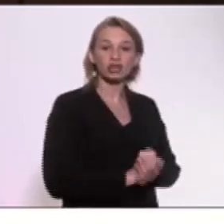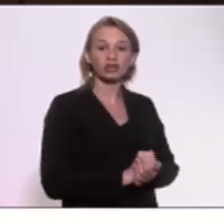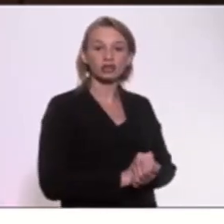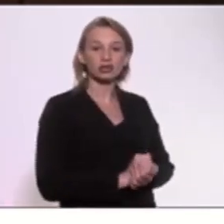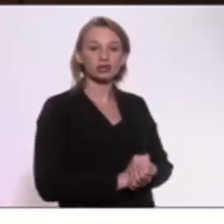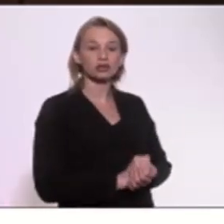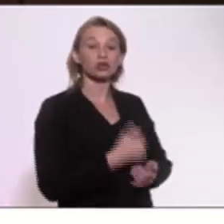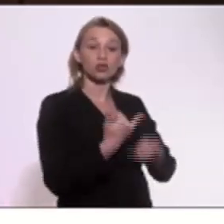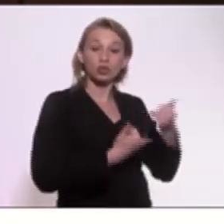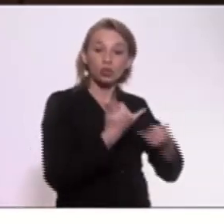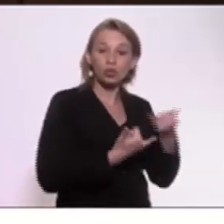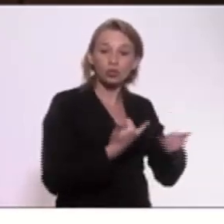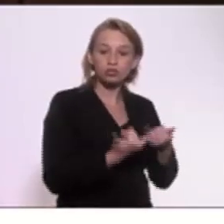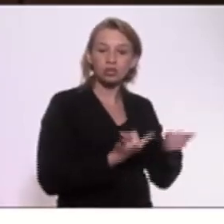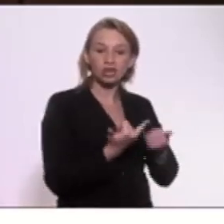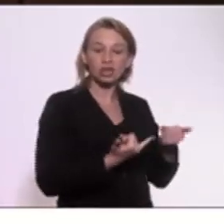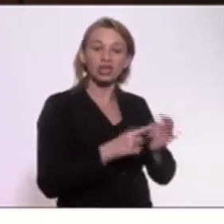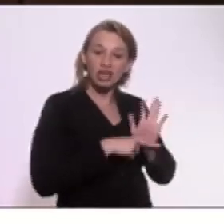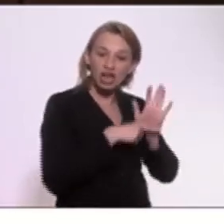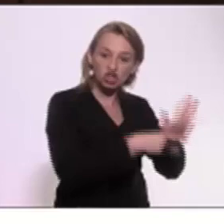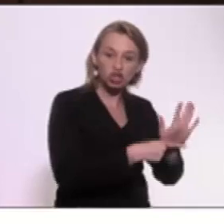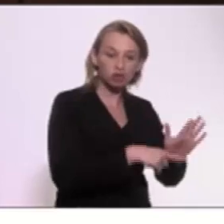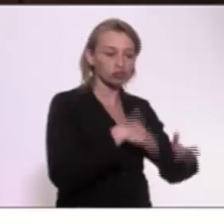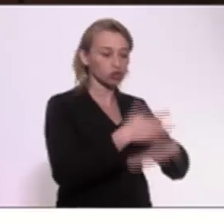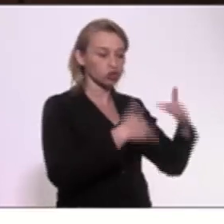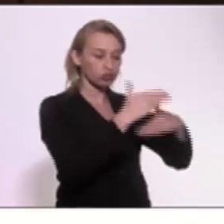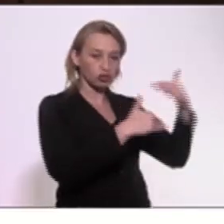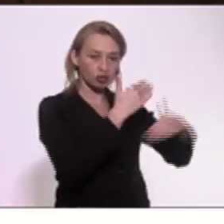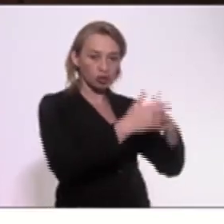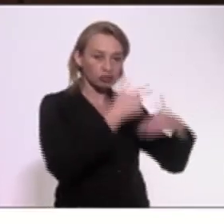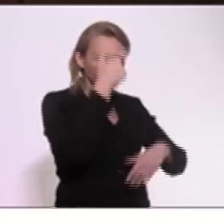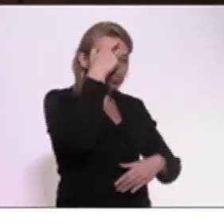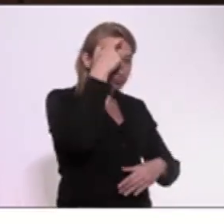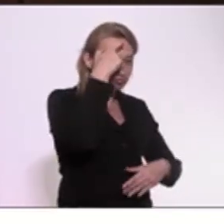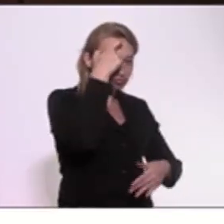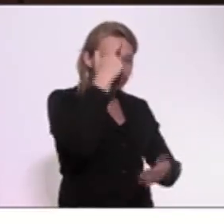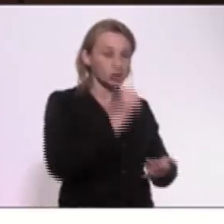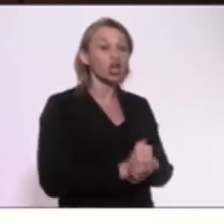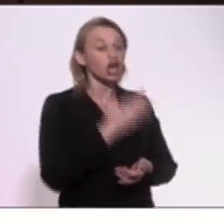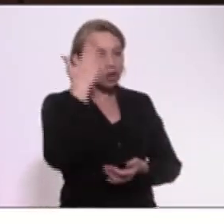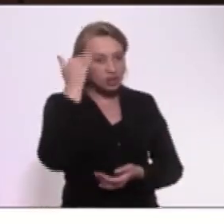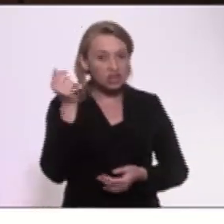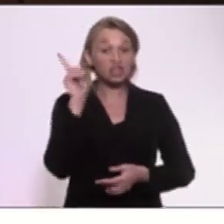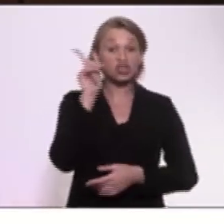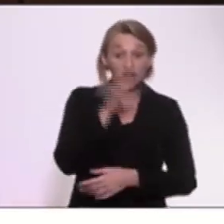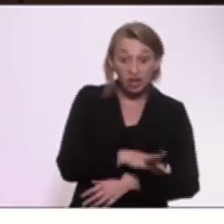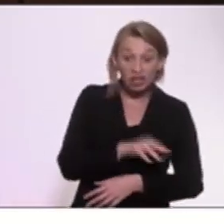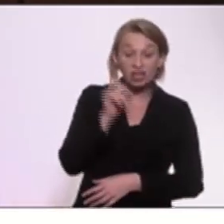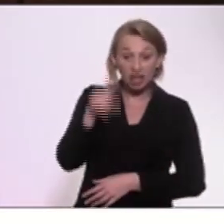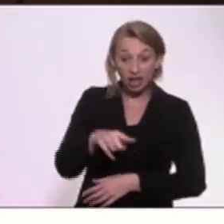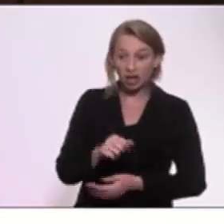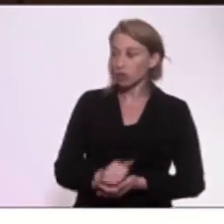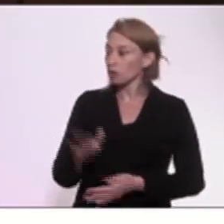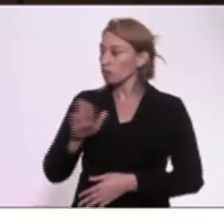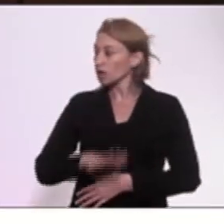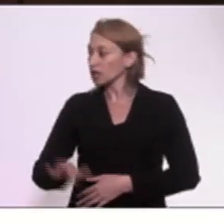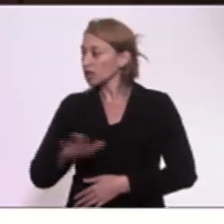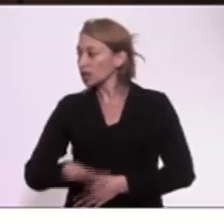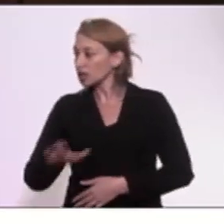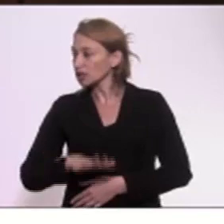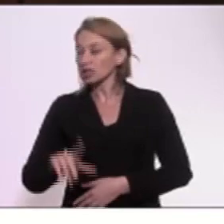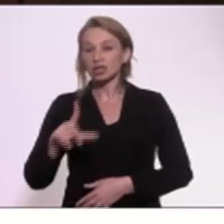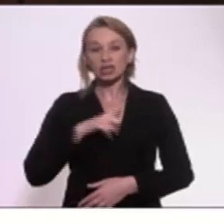utiliza-se de brinquedos que ajudam no seu desenvolvimento cognitivo. Eu sei a diferença que é uma criança que tem